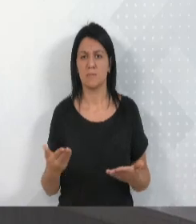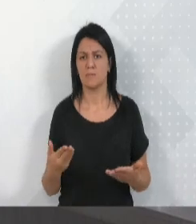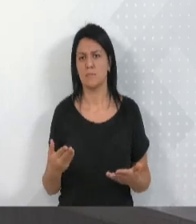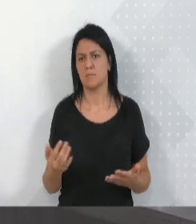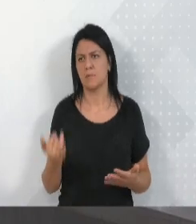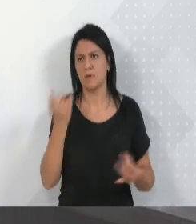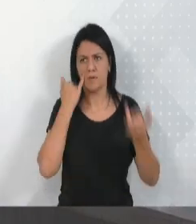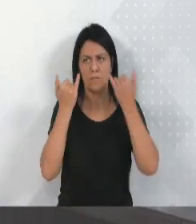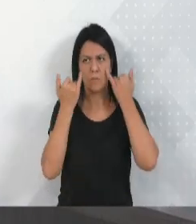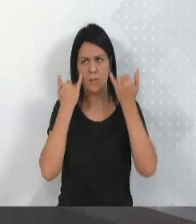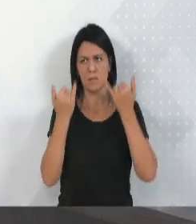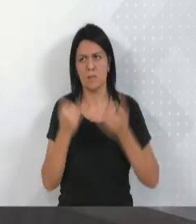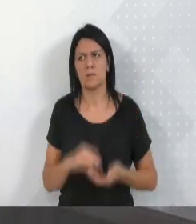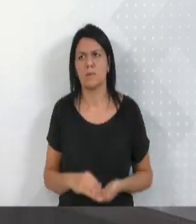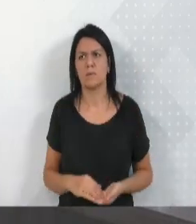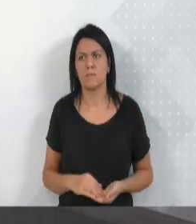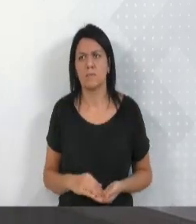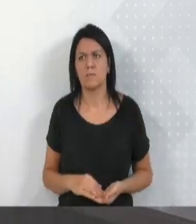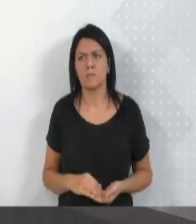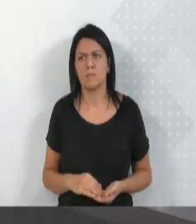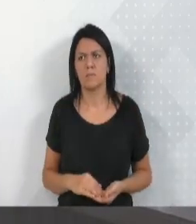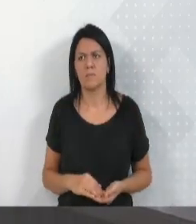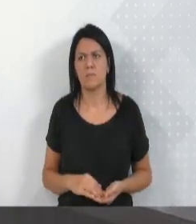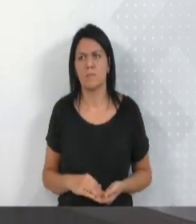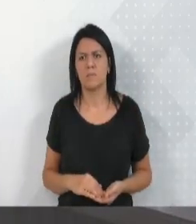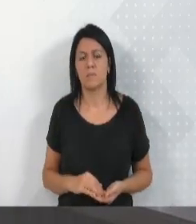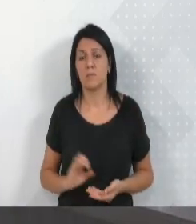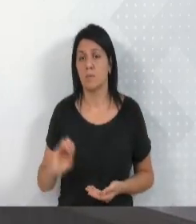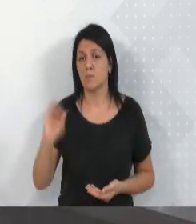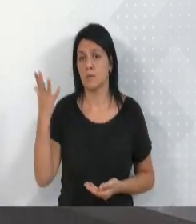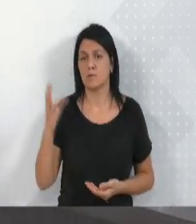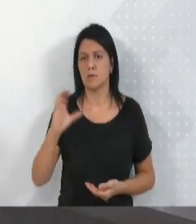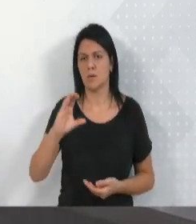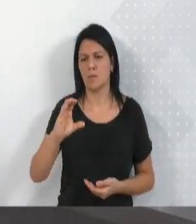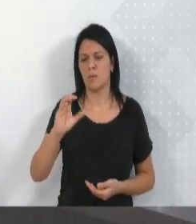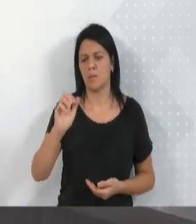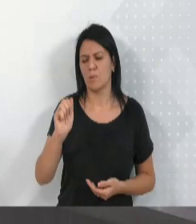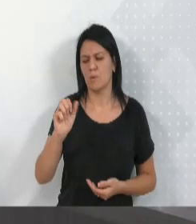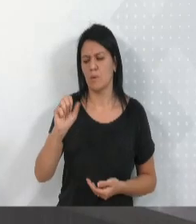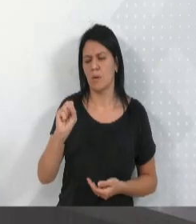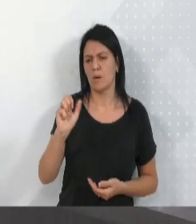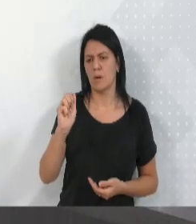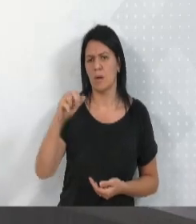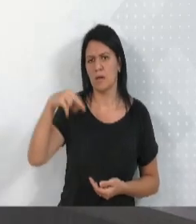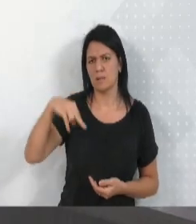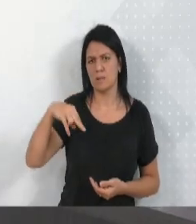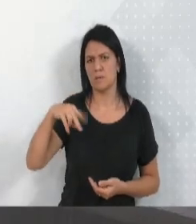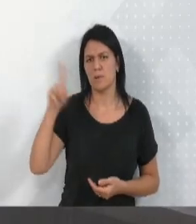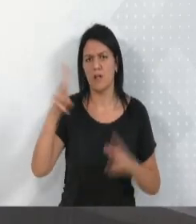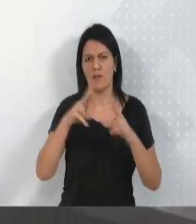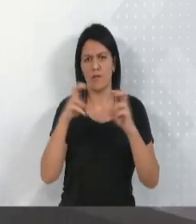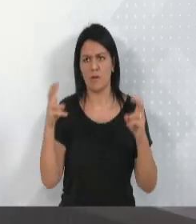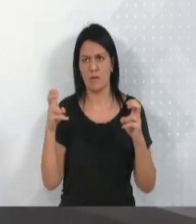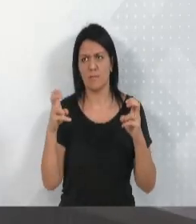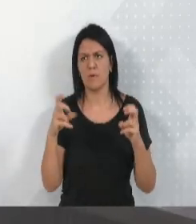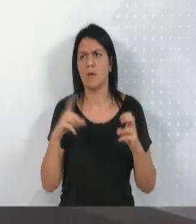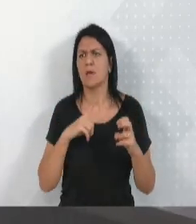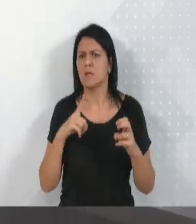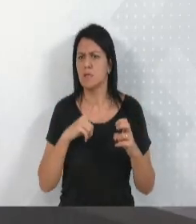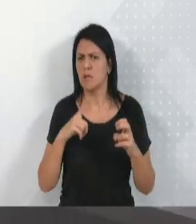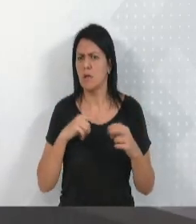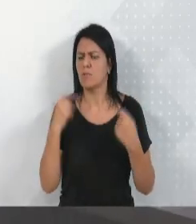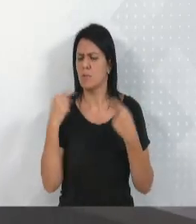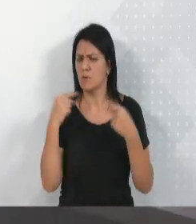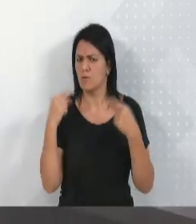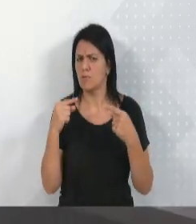informação, quando aconteceu esse caso da Kazan, houve diversos comentários, inclusive na terça-feira